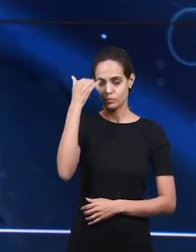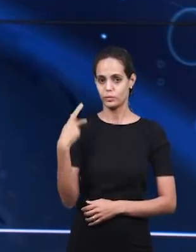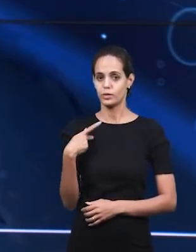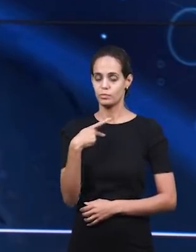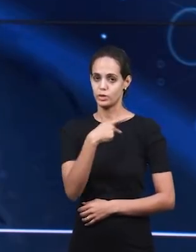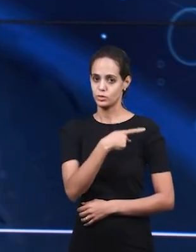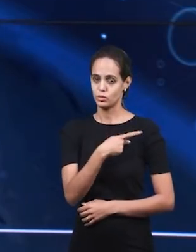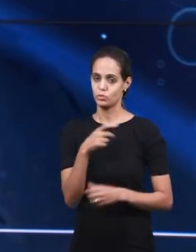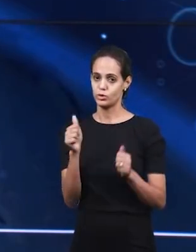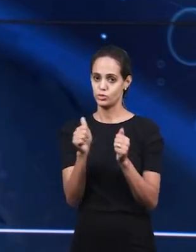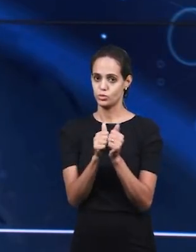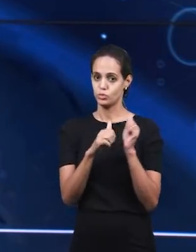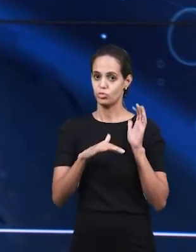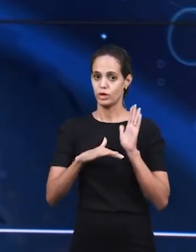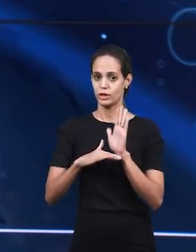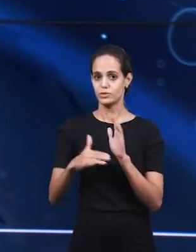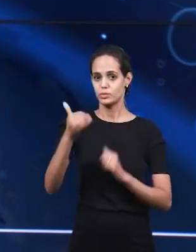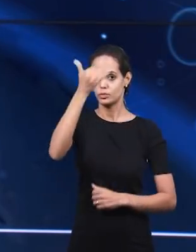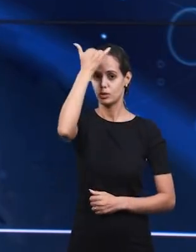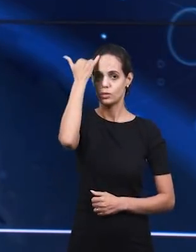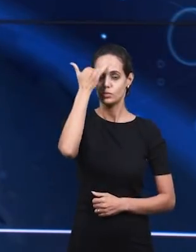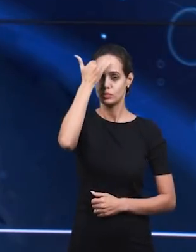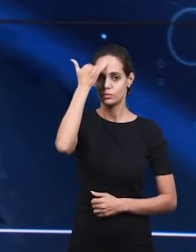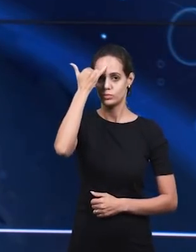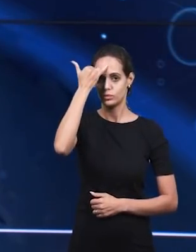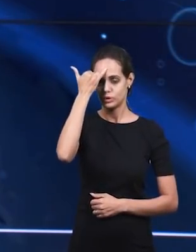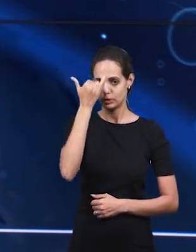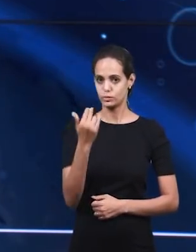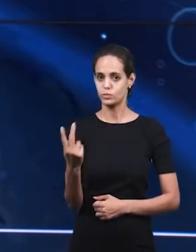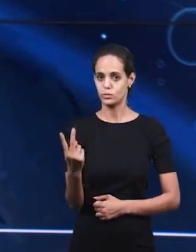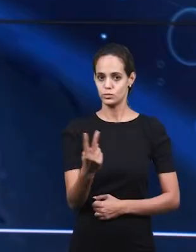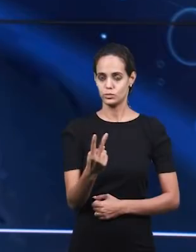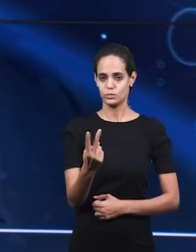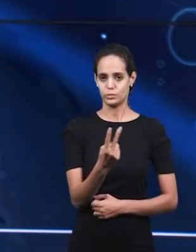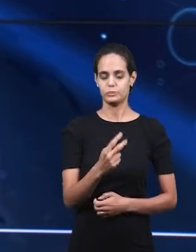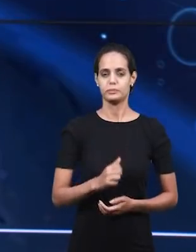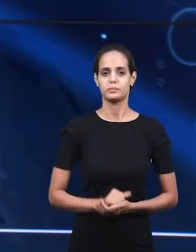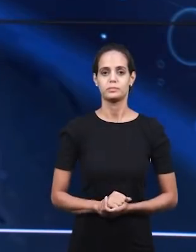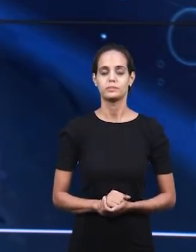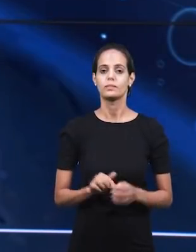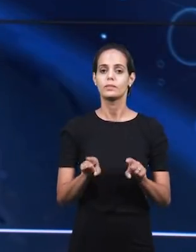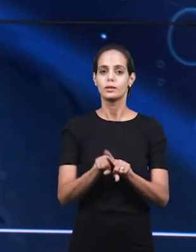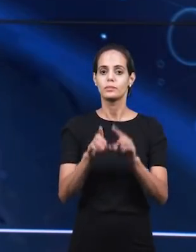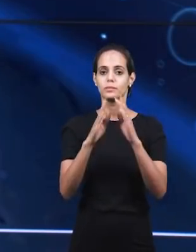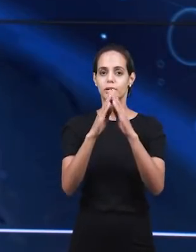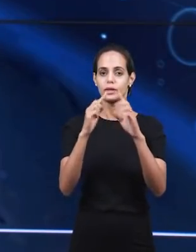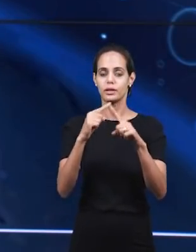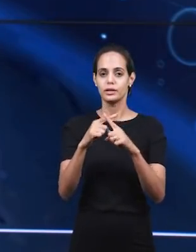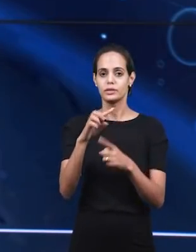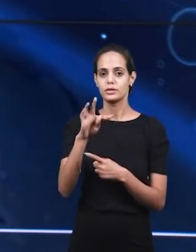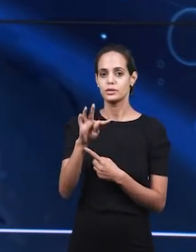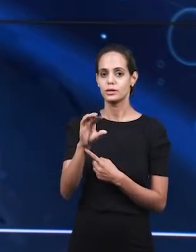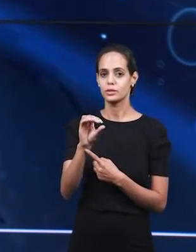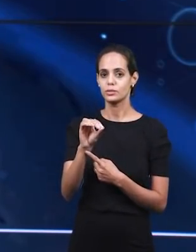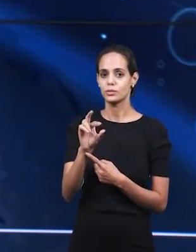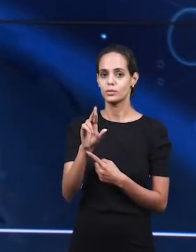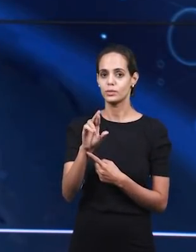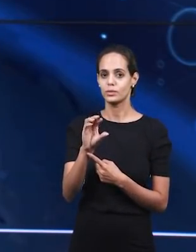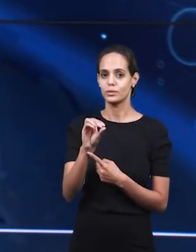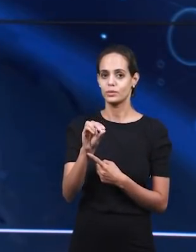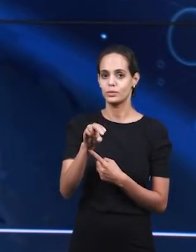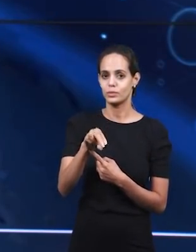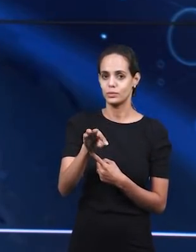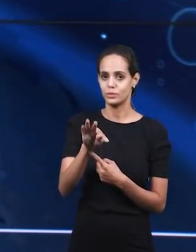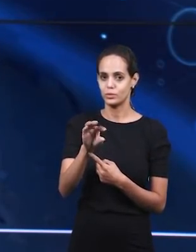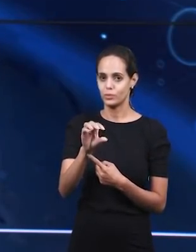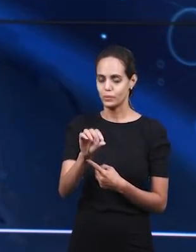no trabalho ao pastor Cesário Souza. E também a igreja de Toronto, irmãos, ela tem sido uma igreja de